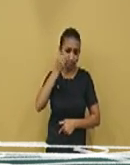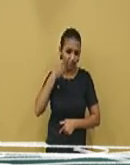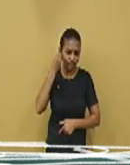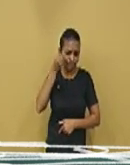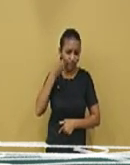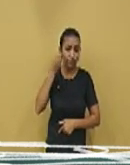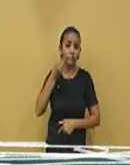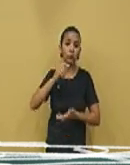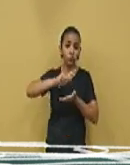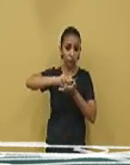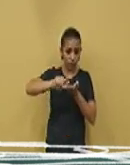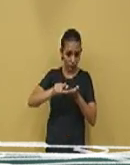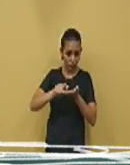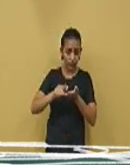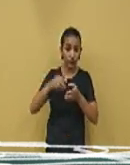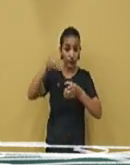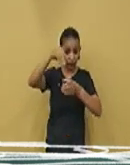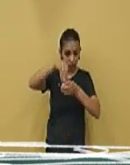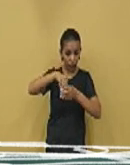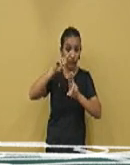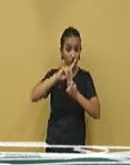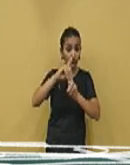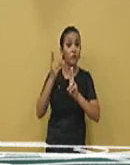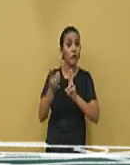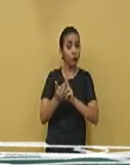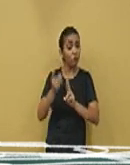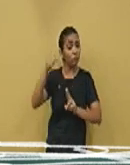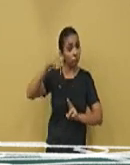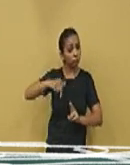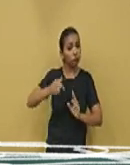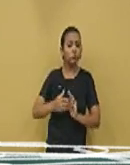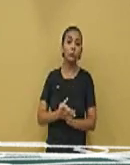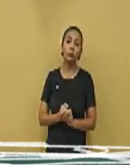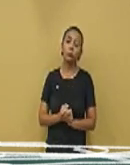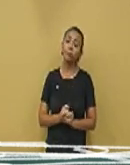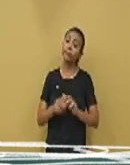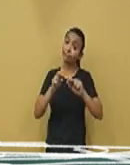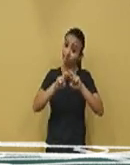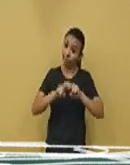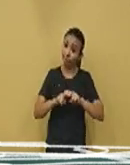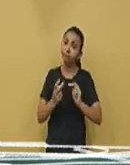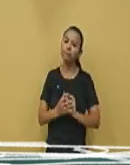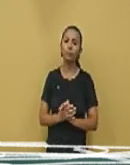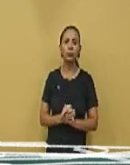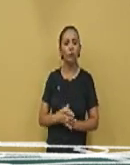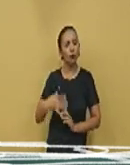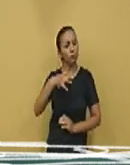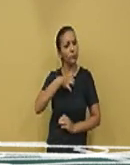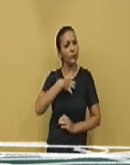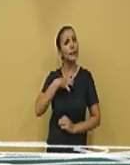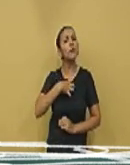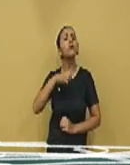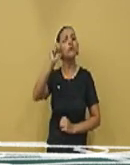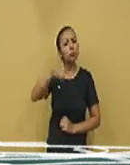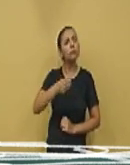gestão dentro da Universidade Federal da Grande Dourados. Portanto, me sinto preparado,